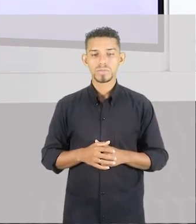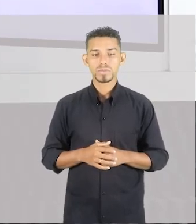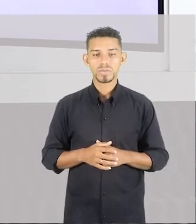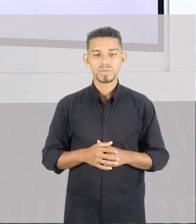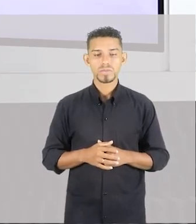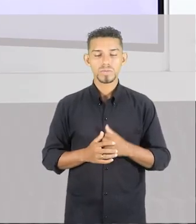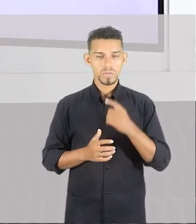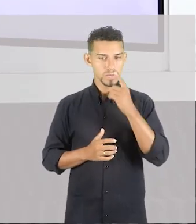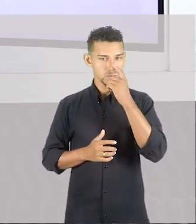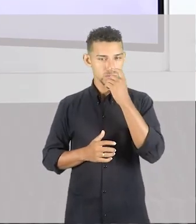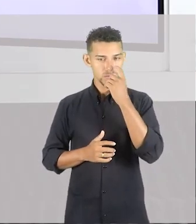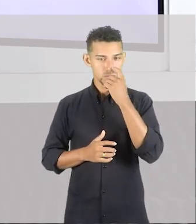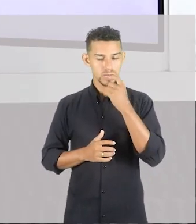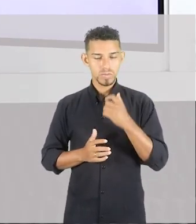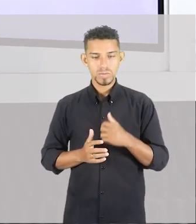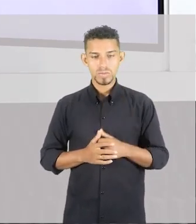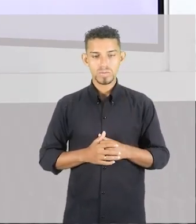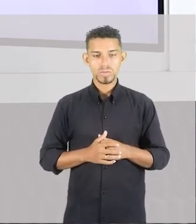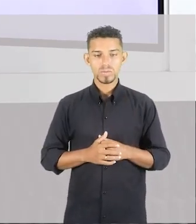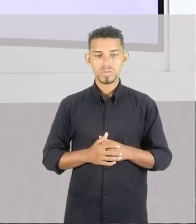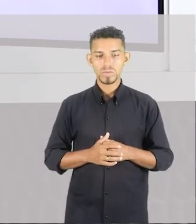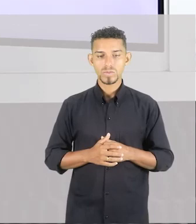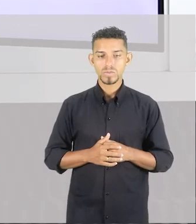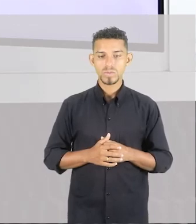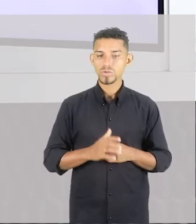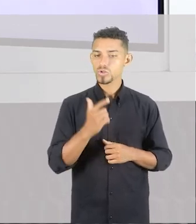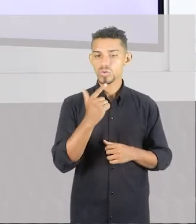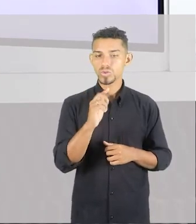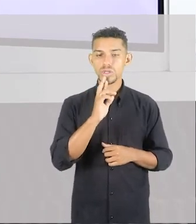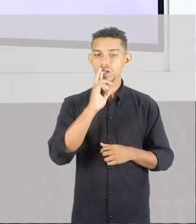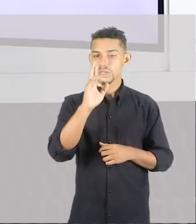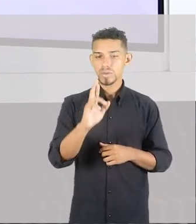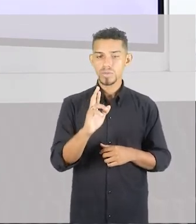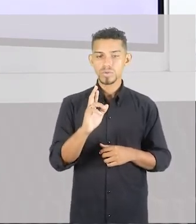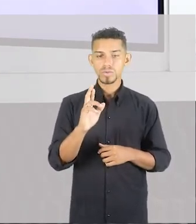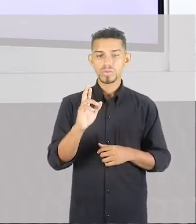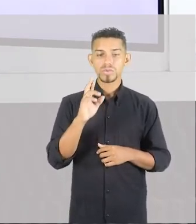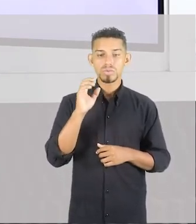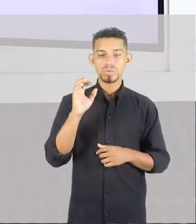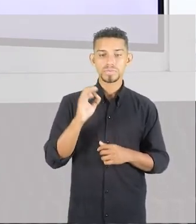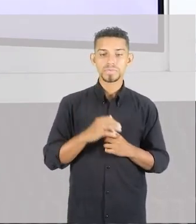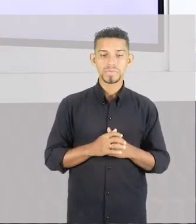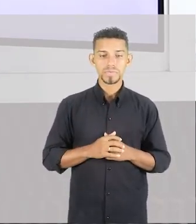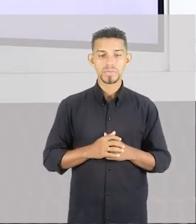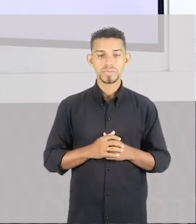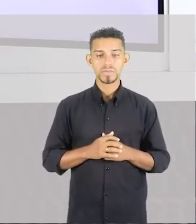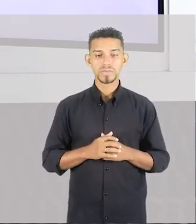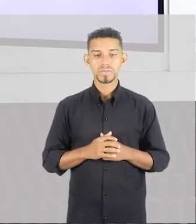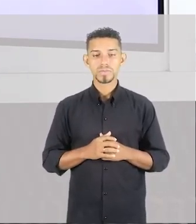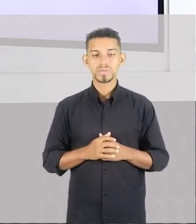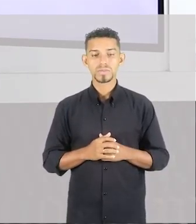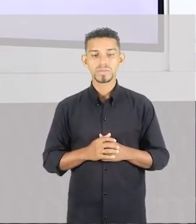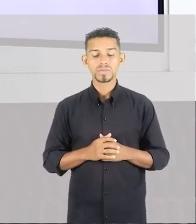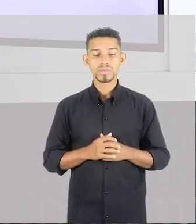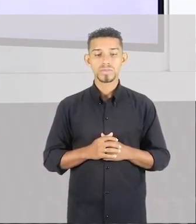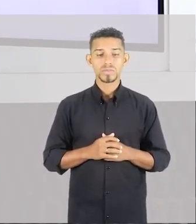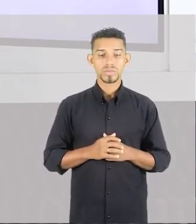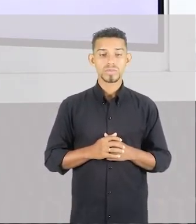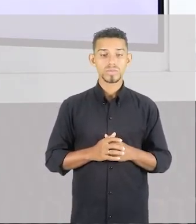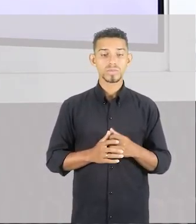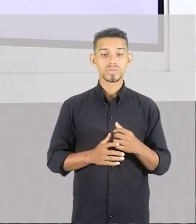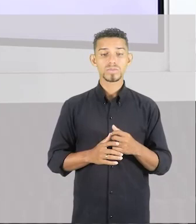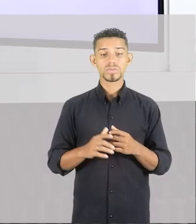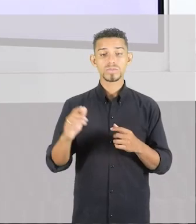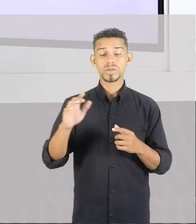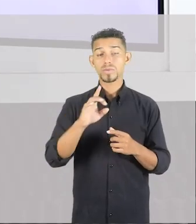Newtons. Não temos essa resposta, porque está em notação científica. Então, a vírgula vai uma casa, ó. Quando a